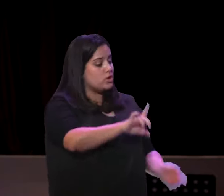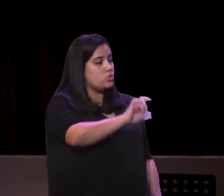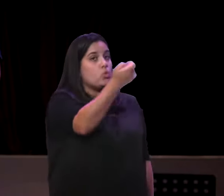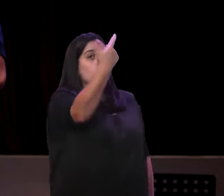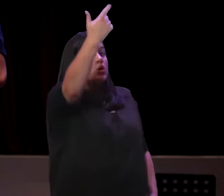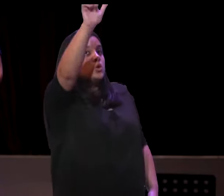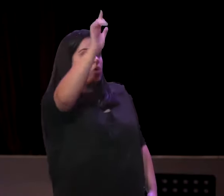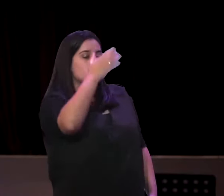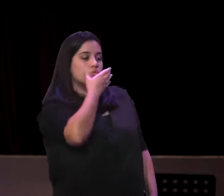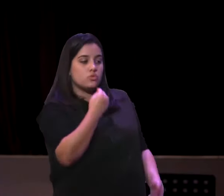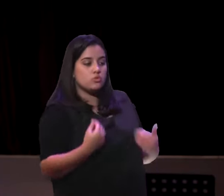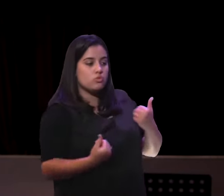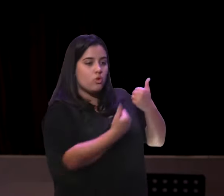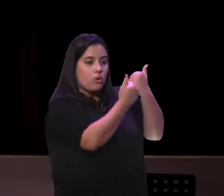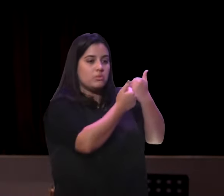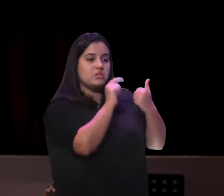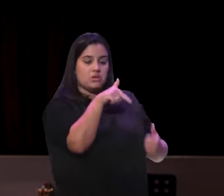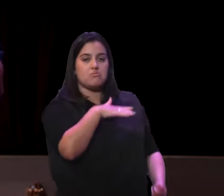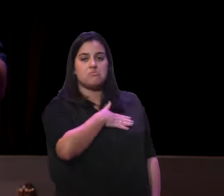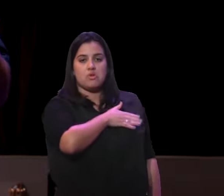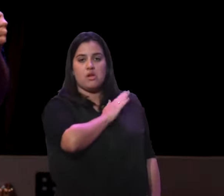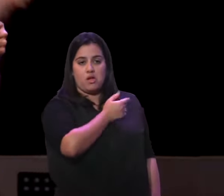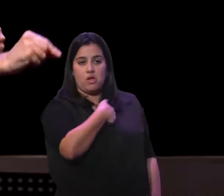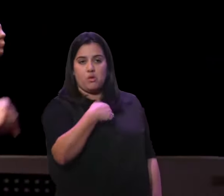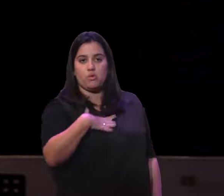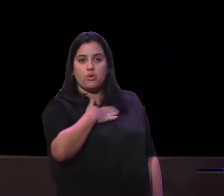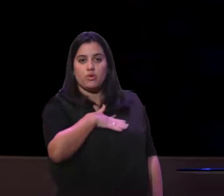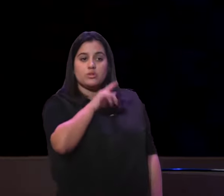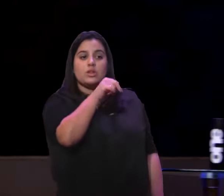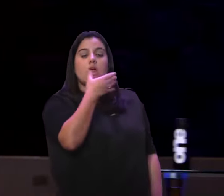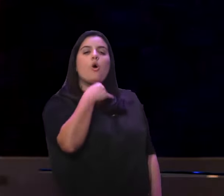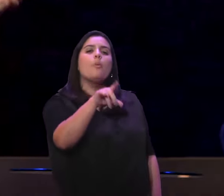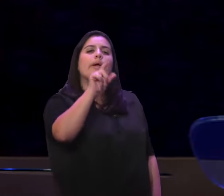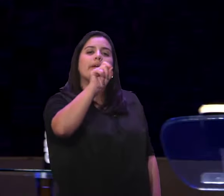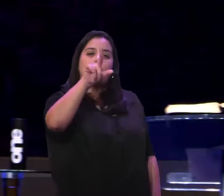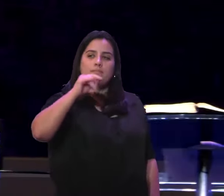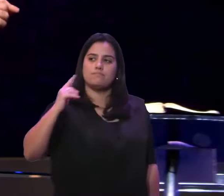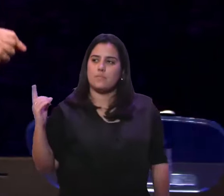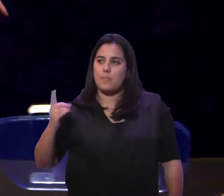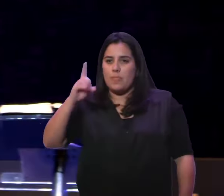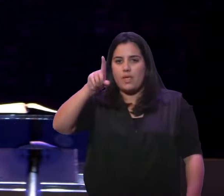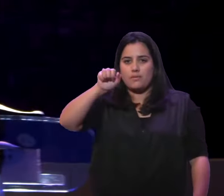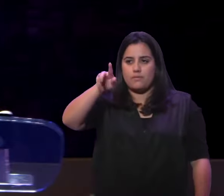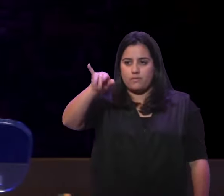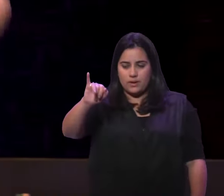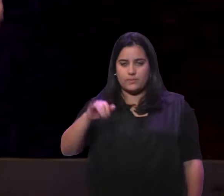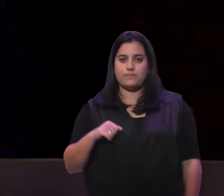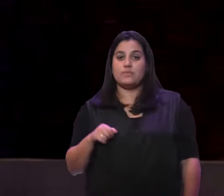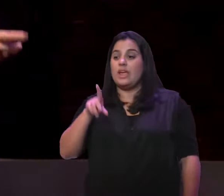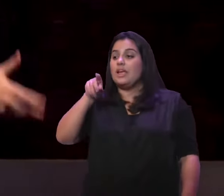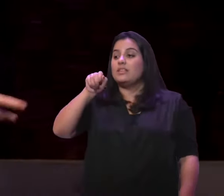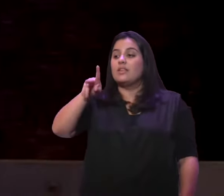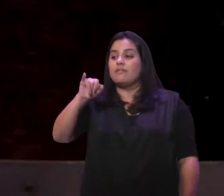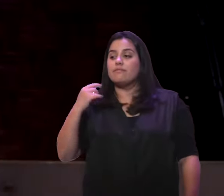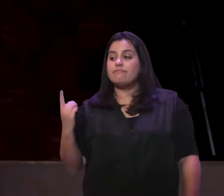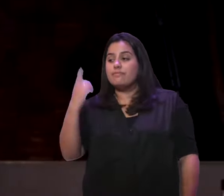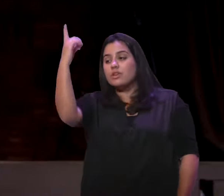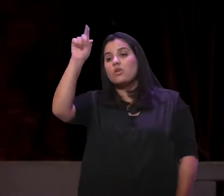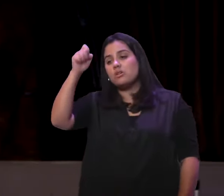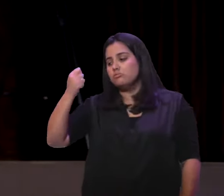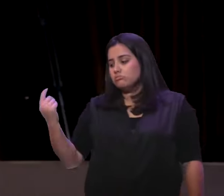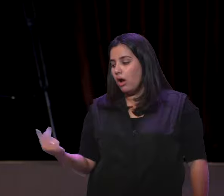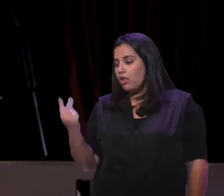que será segundo o meu coração, e esse homem era Davi. Davi era um homem que valorizava a presença de